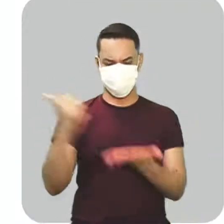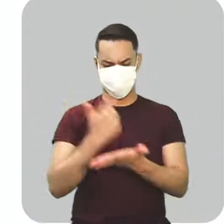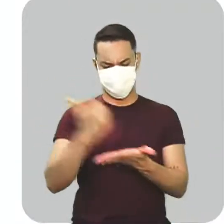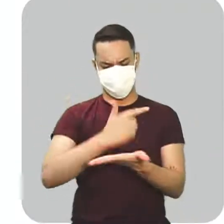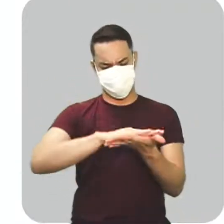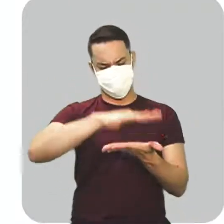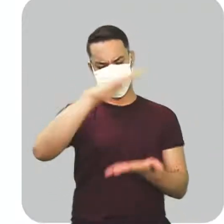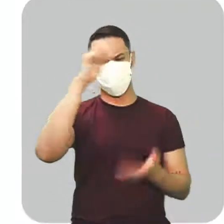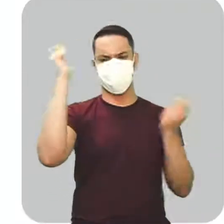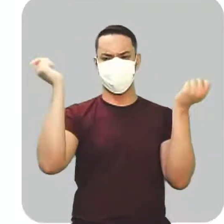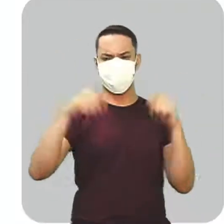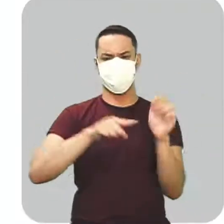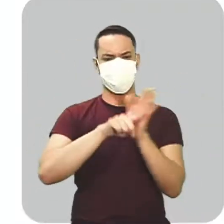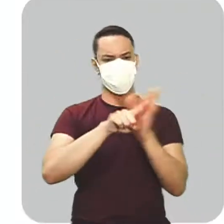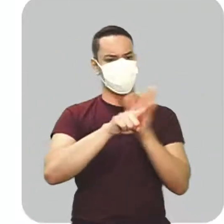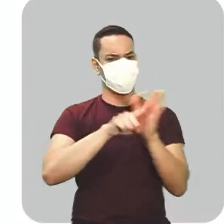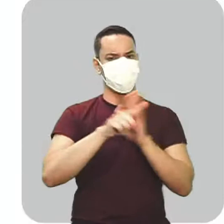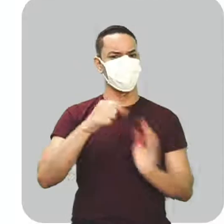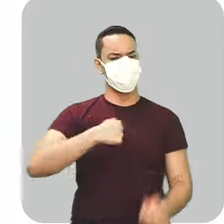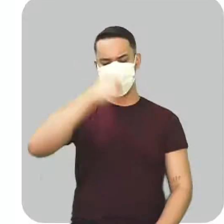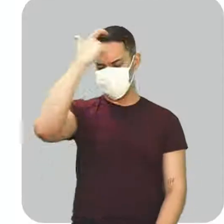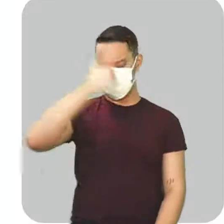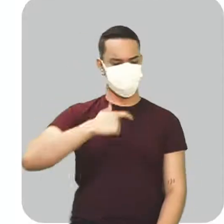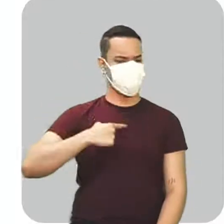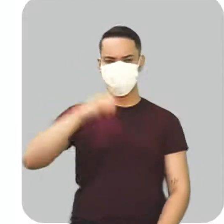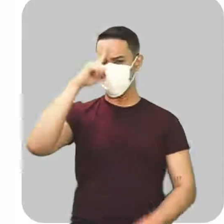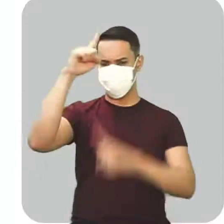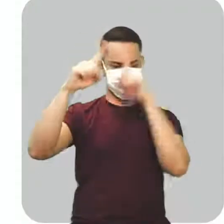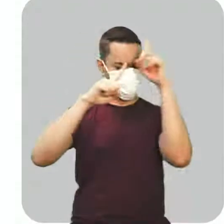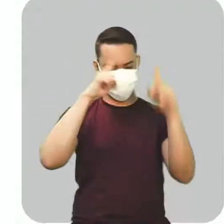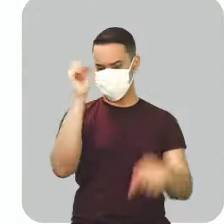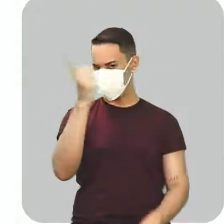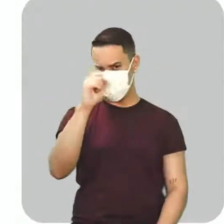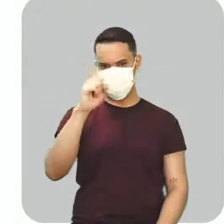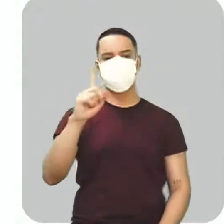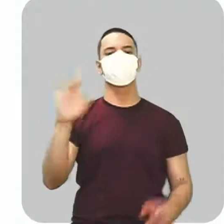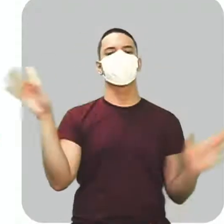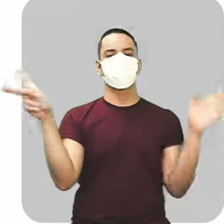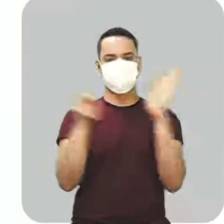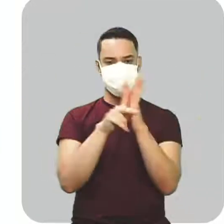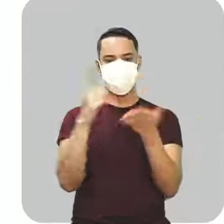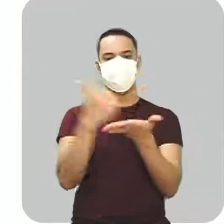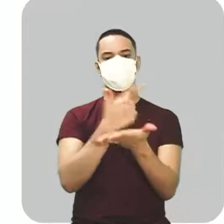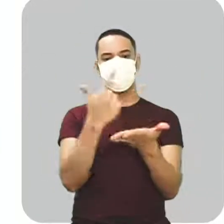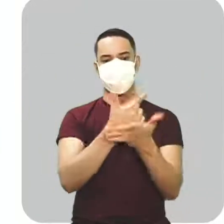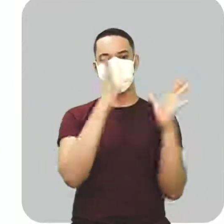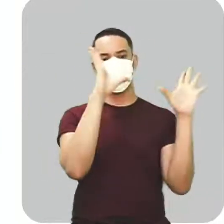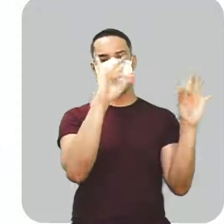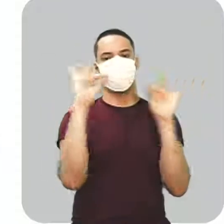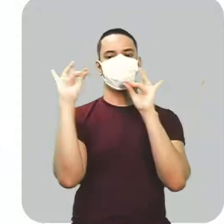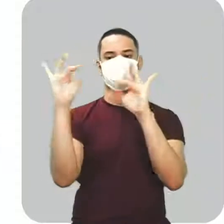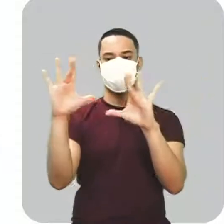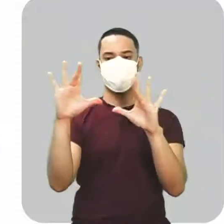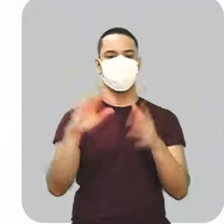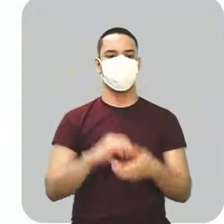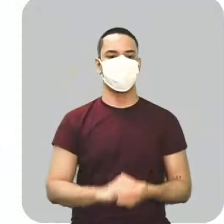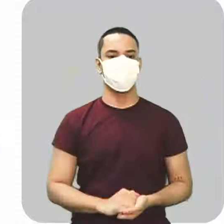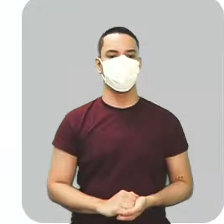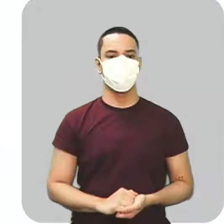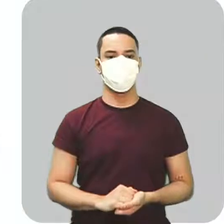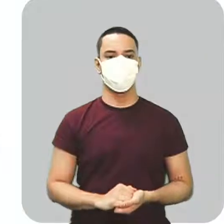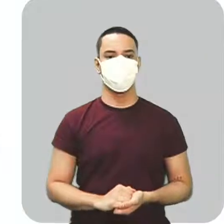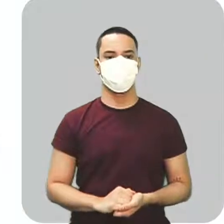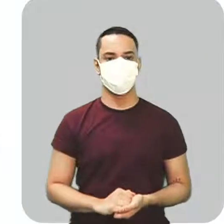pode pesquisar. A Amadinha aqui não está inventando não, tá bom? Vamos lá. As